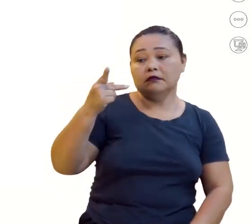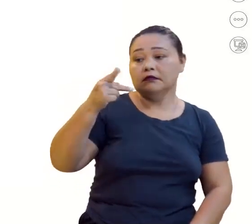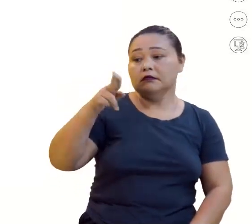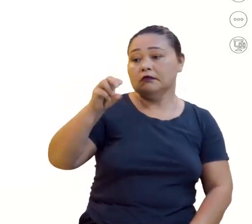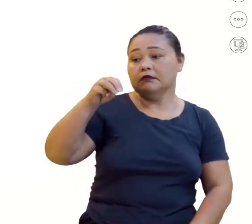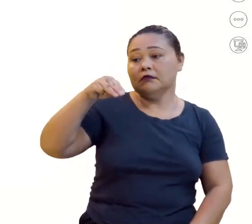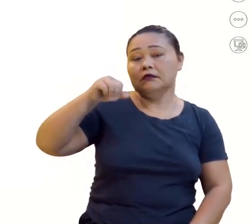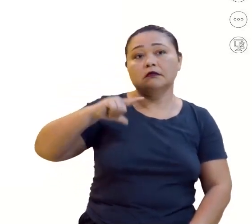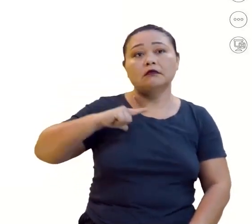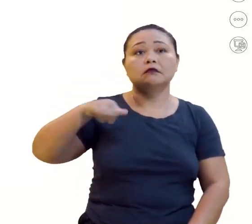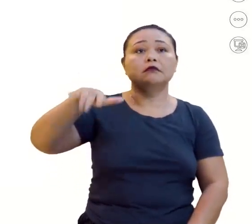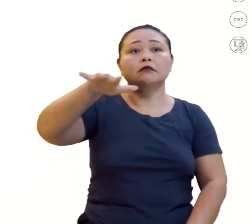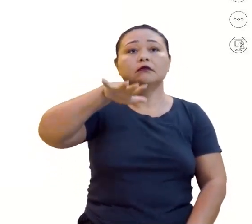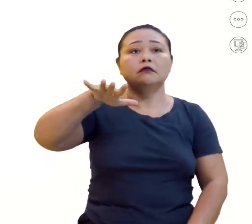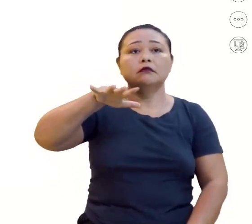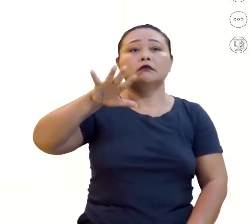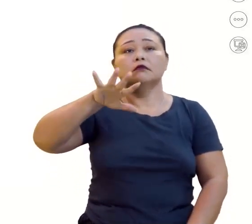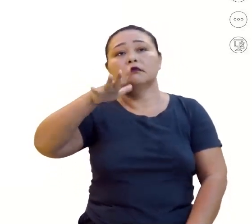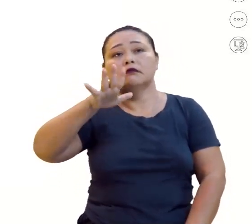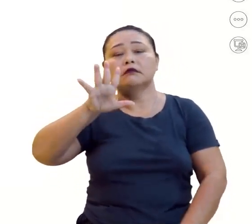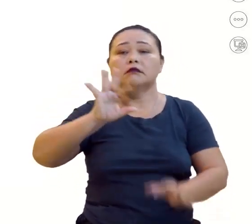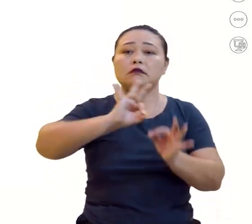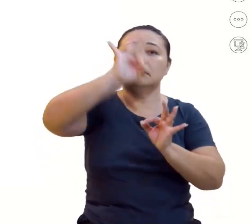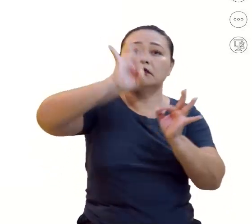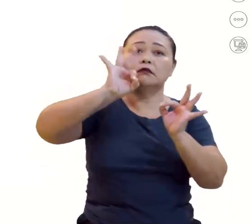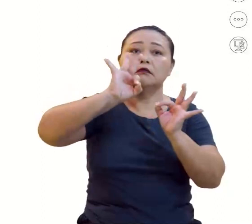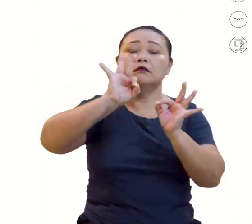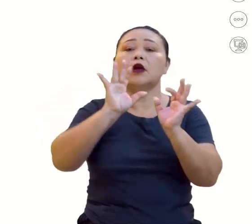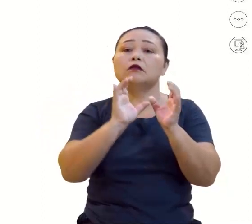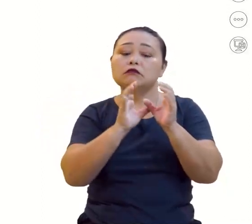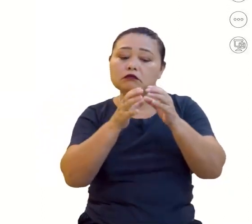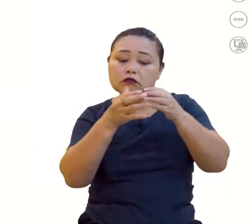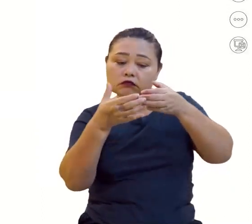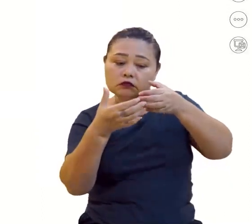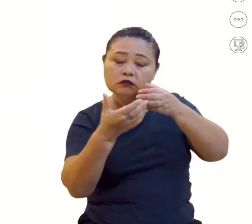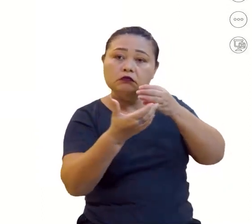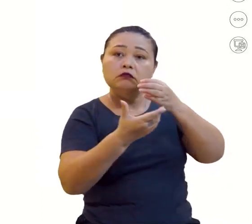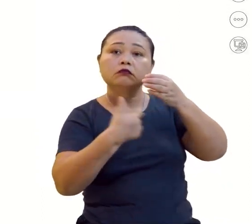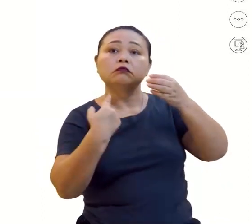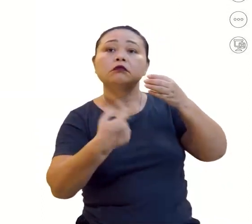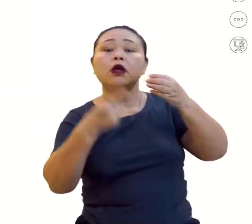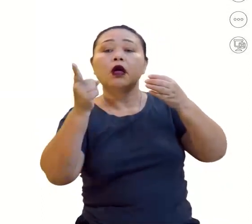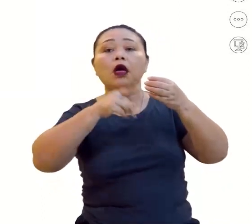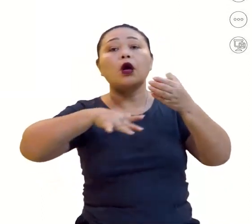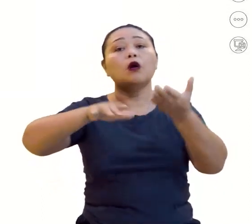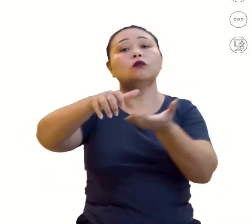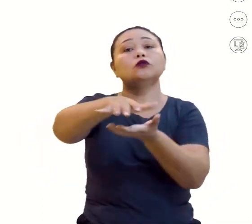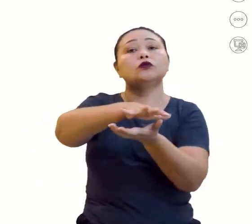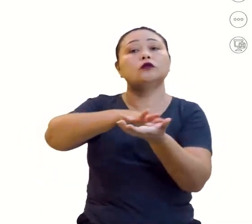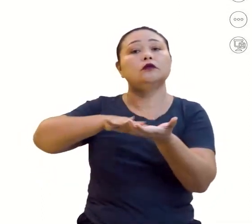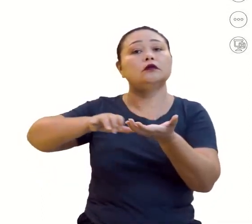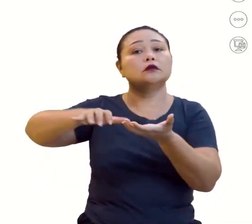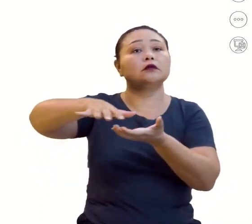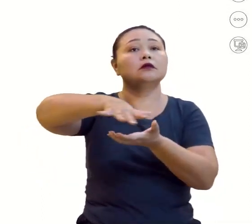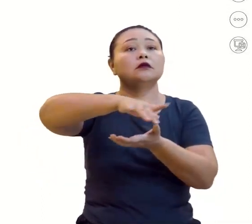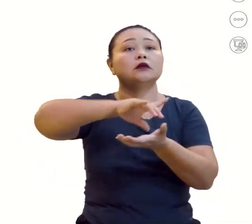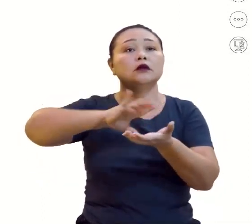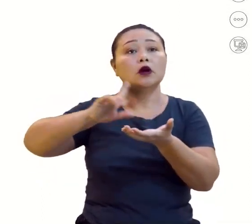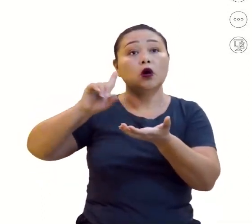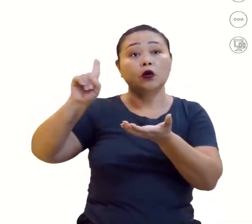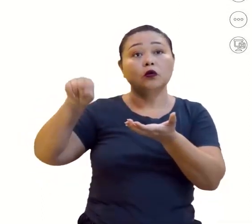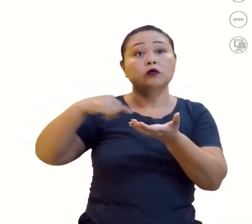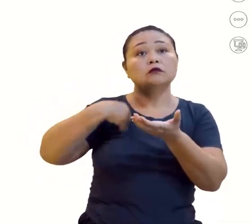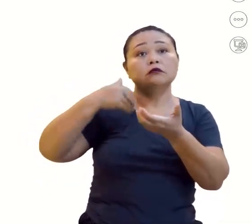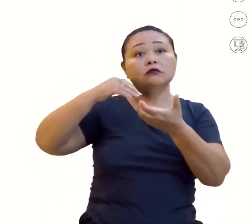prismas, áreas, médias, gráficos, cilindros, praticamente isso aqui tudo é geometria, né? Com exceção